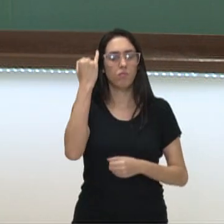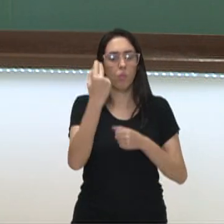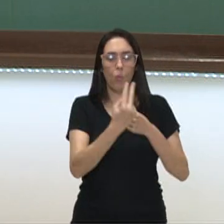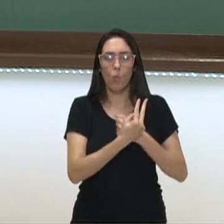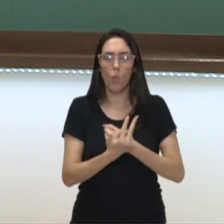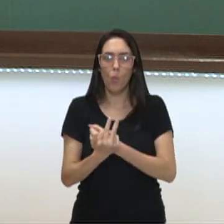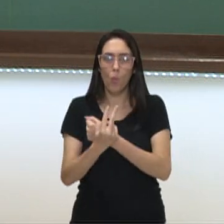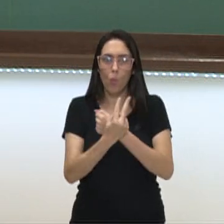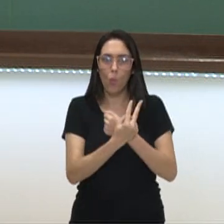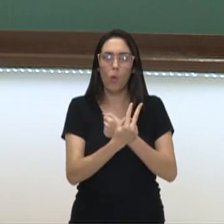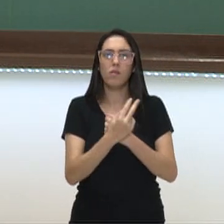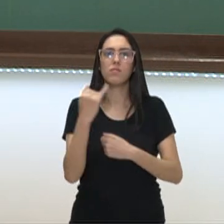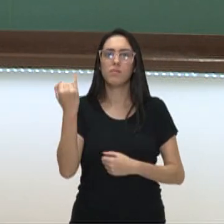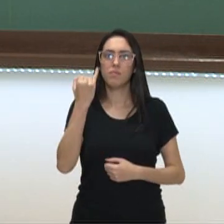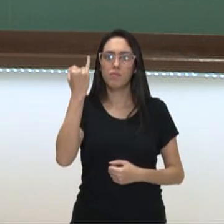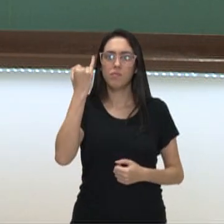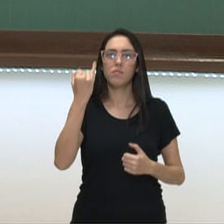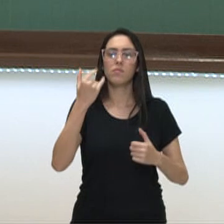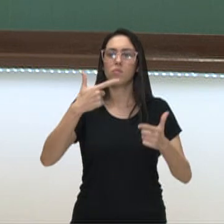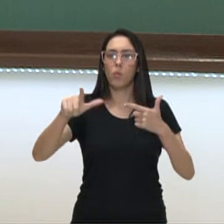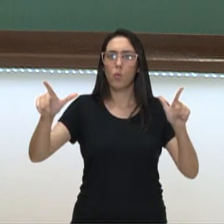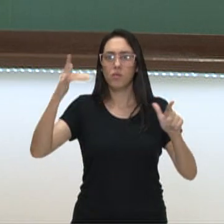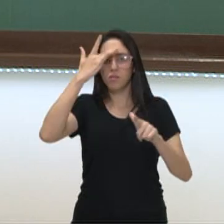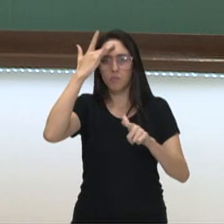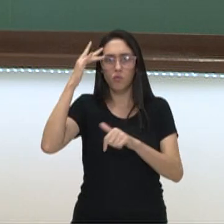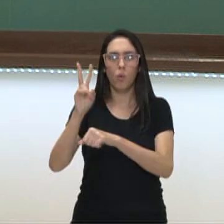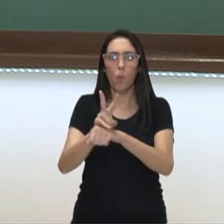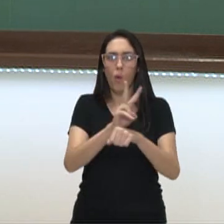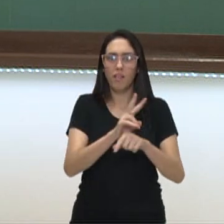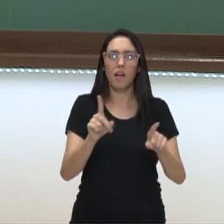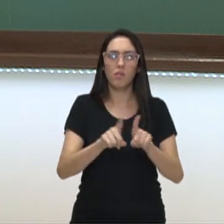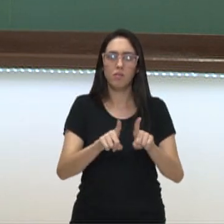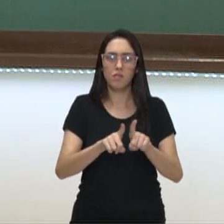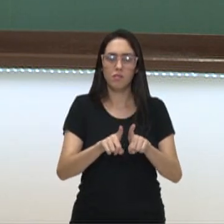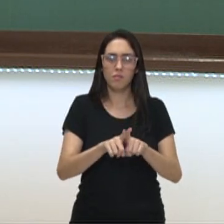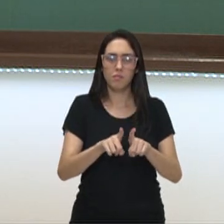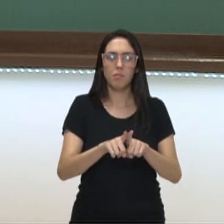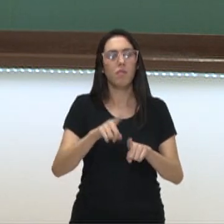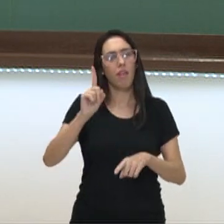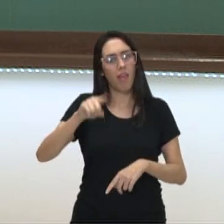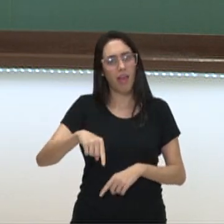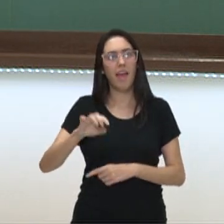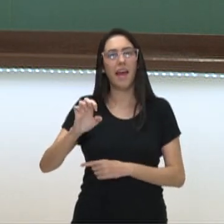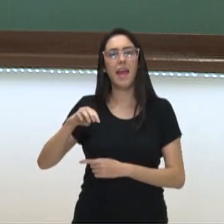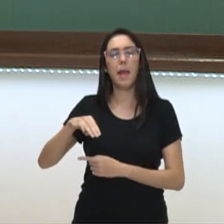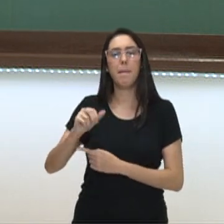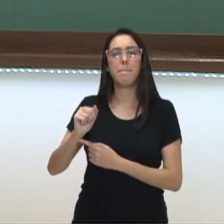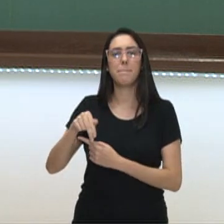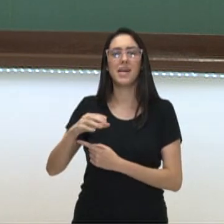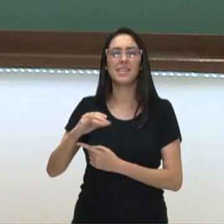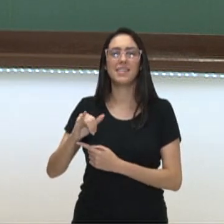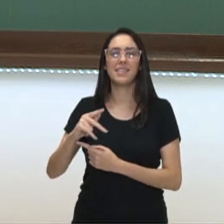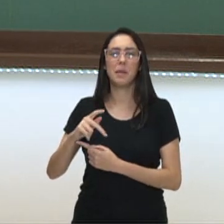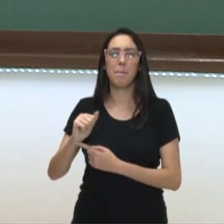tem que ter com os outros praticantes, e isso leva a essa emancipação social.